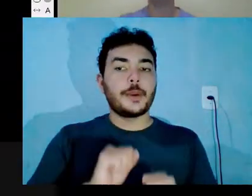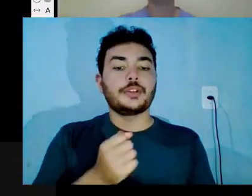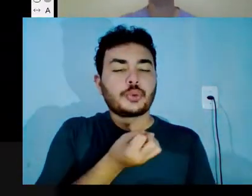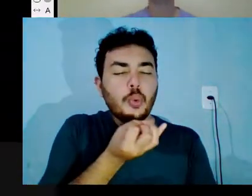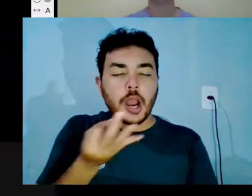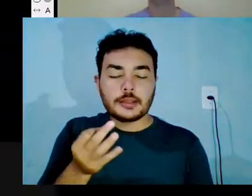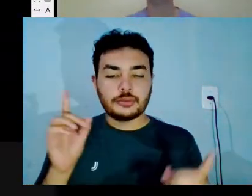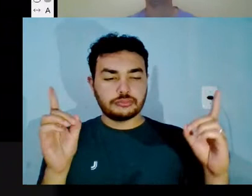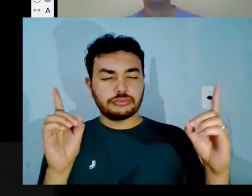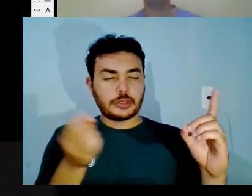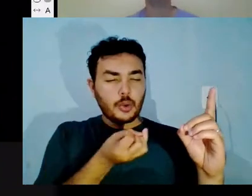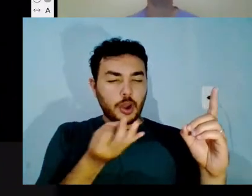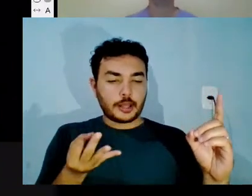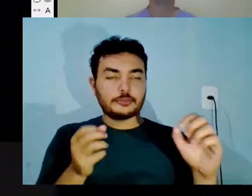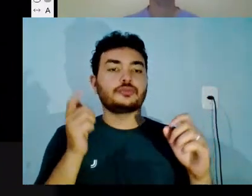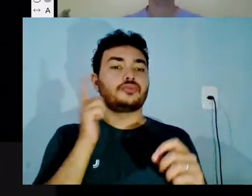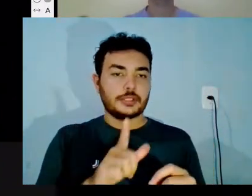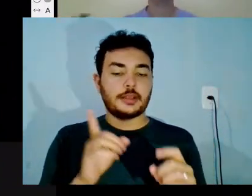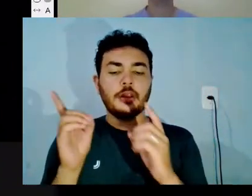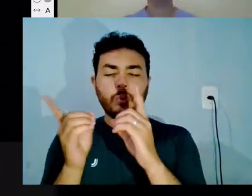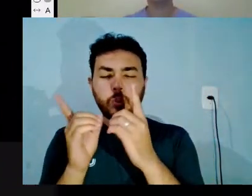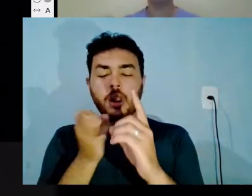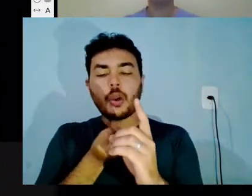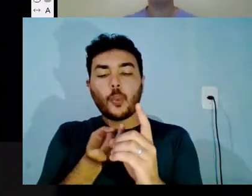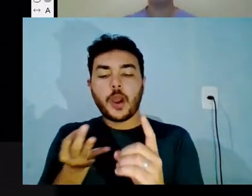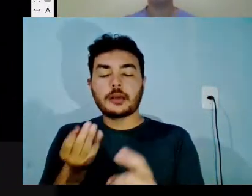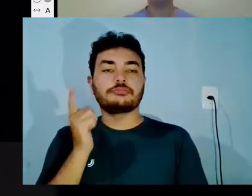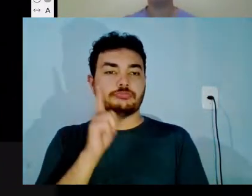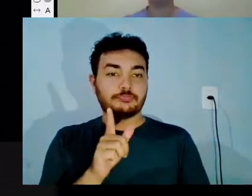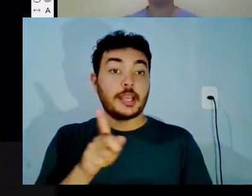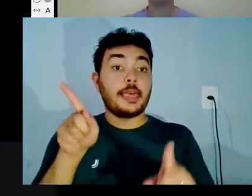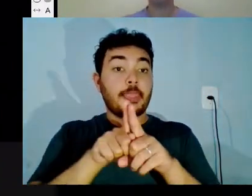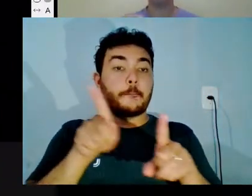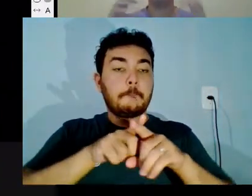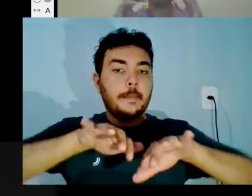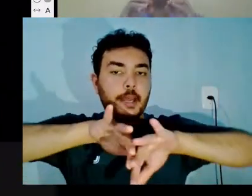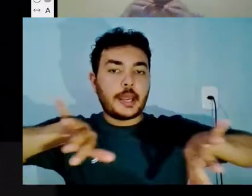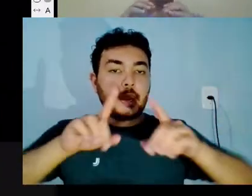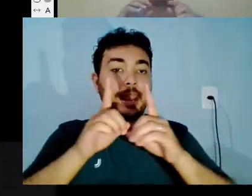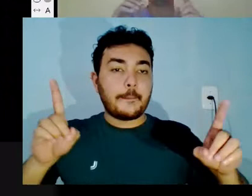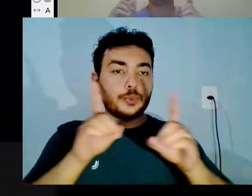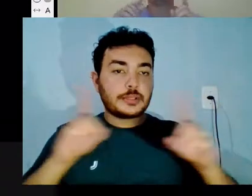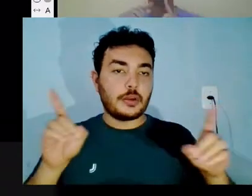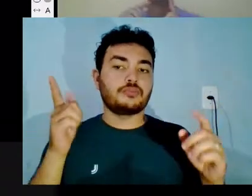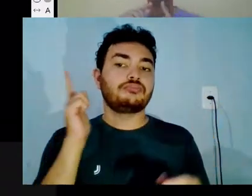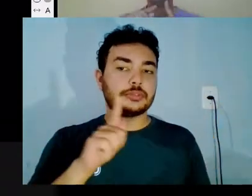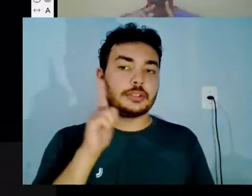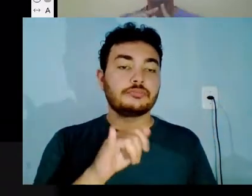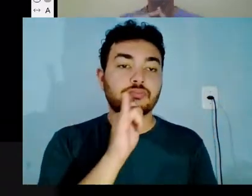menor, tal como a gente observa para repulsão, né? Se nós colocamos os polos, os mesmos polos de ímãs diferentes aqui, dois